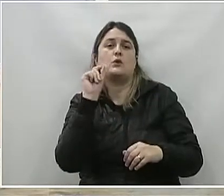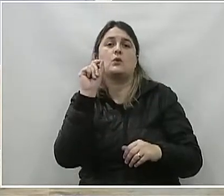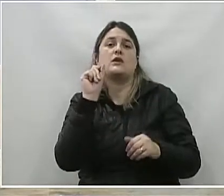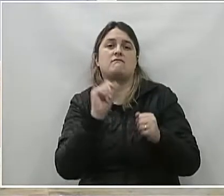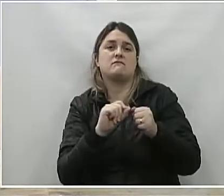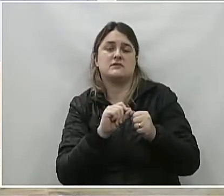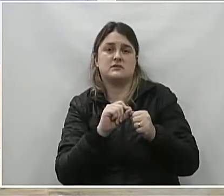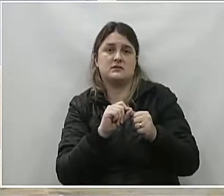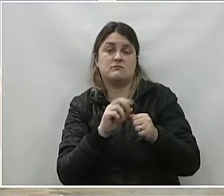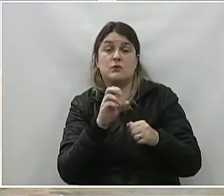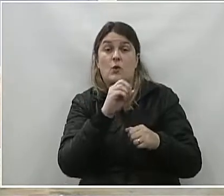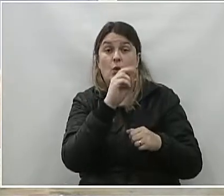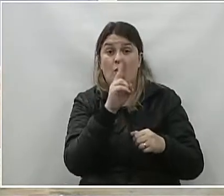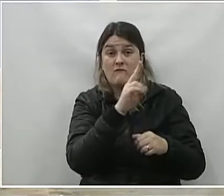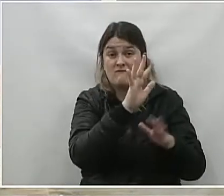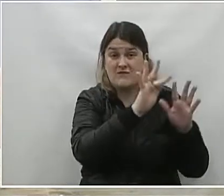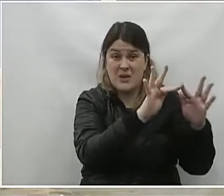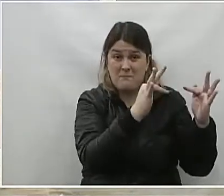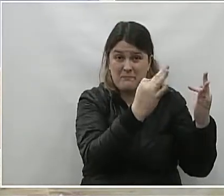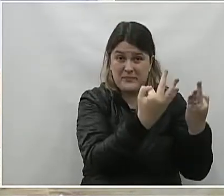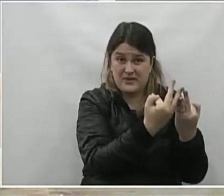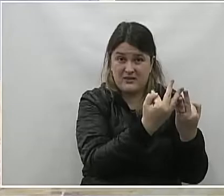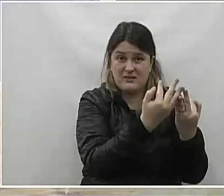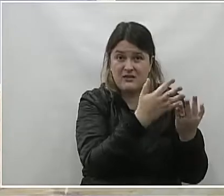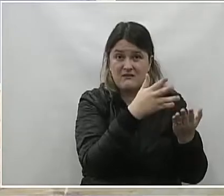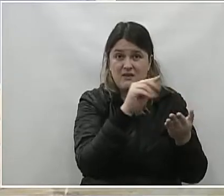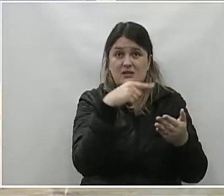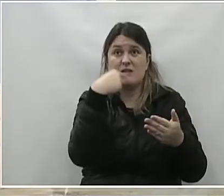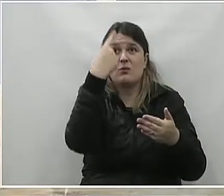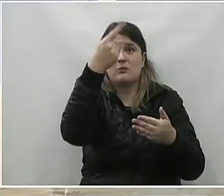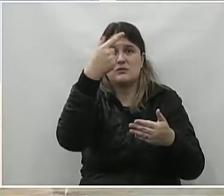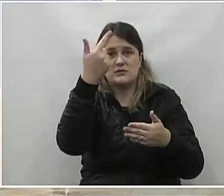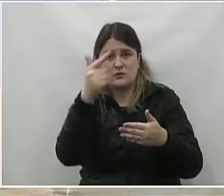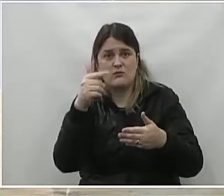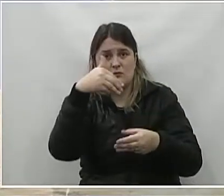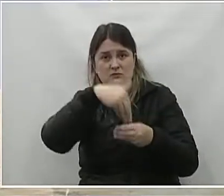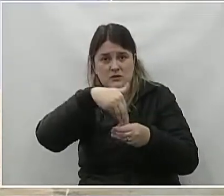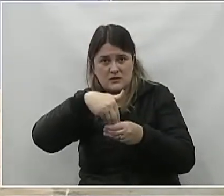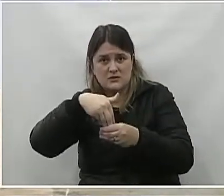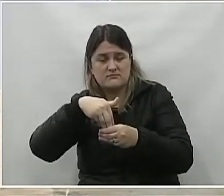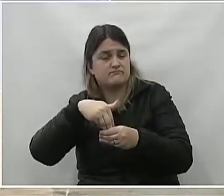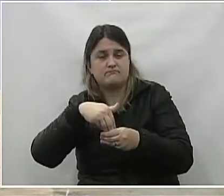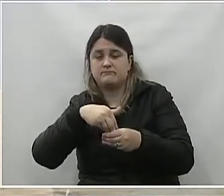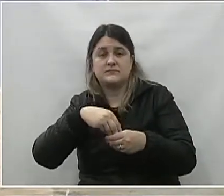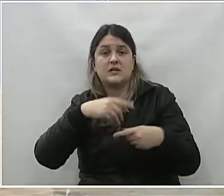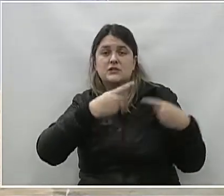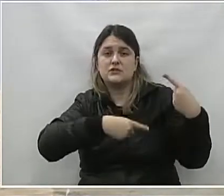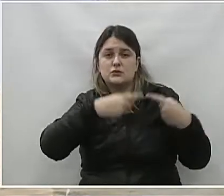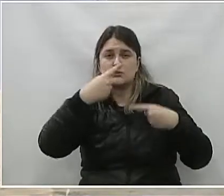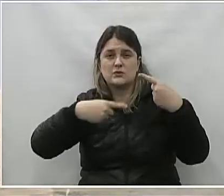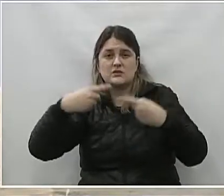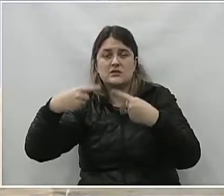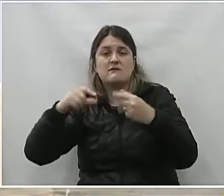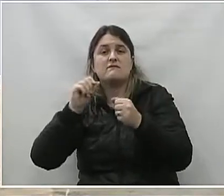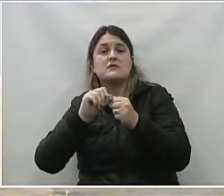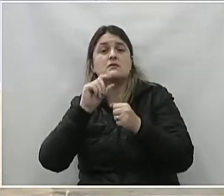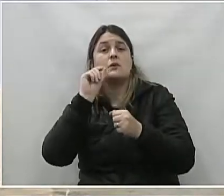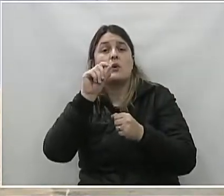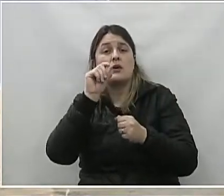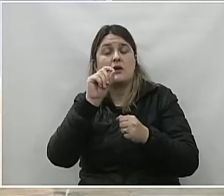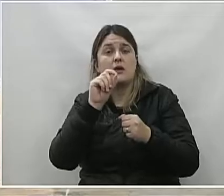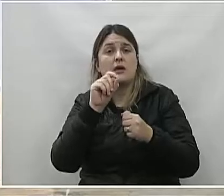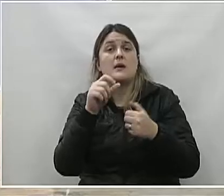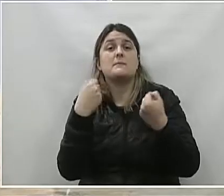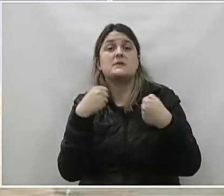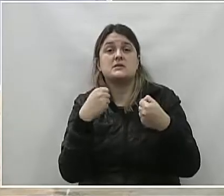usar essas famílias que ali estão para querer se eleger na próxima eleição. Nós temos que discutir e fazer com que algo